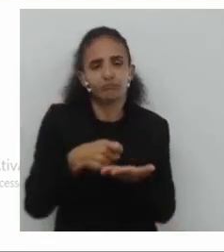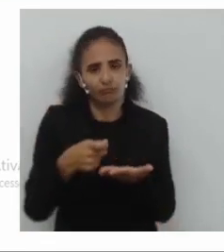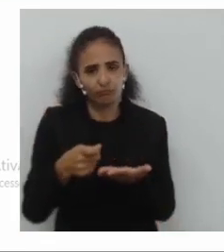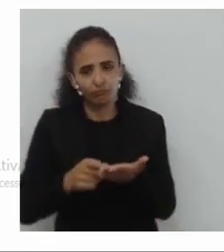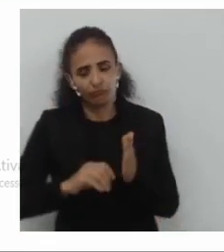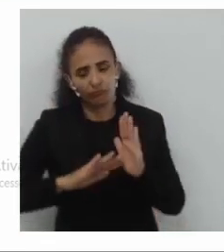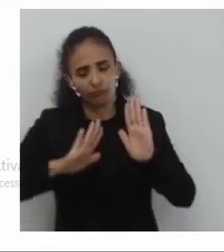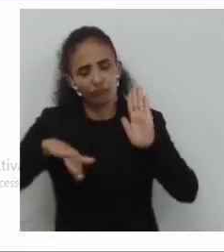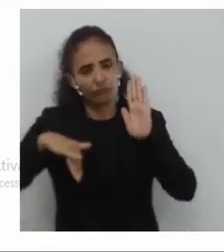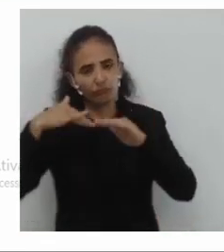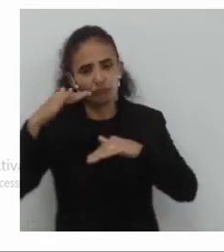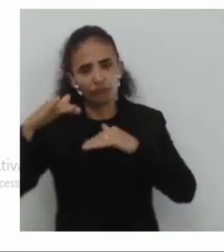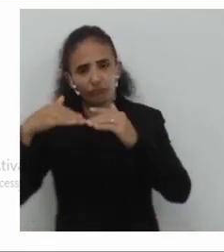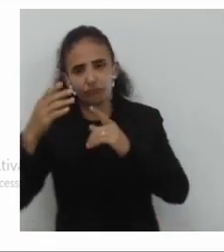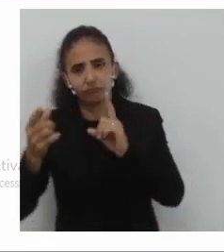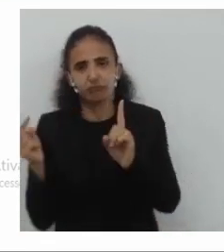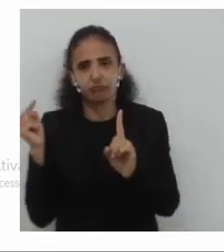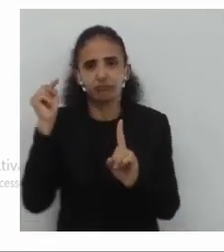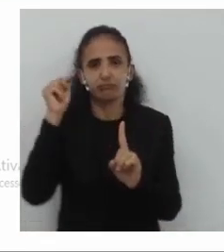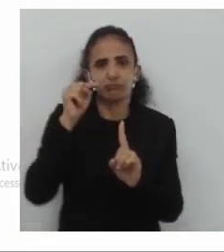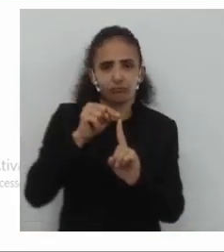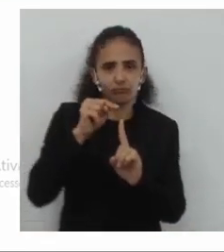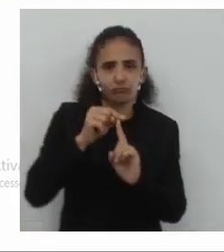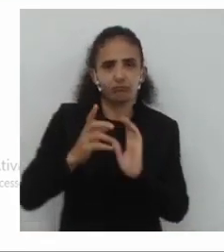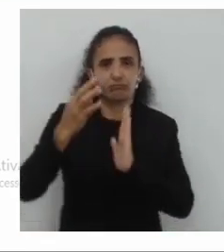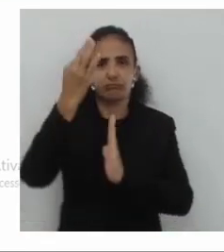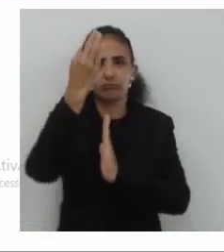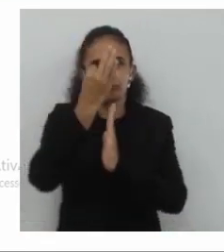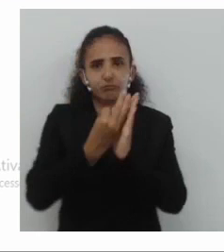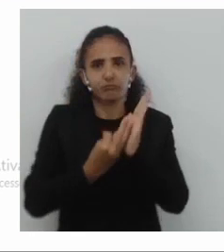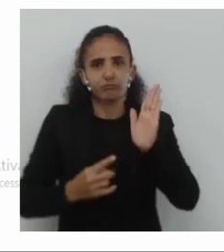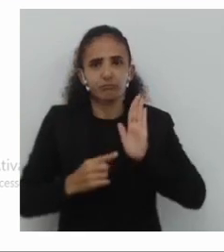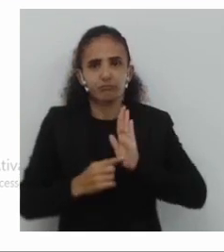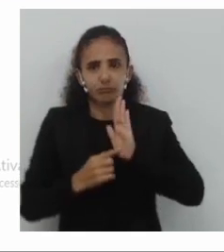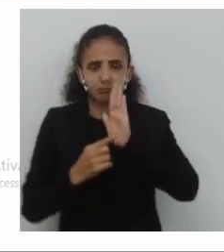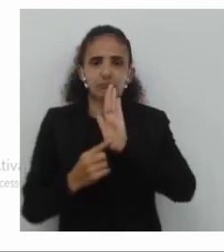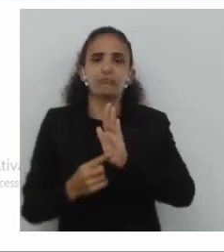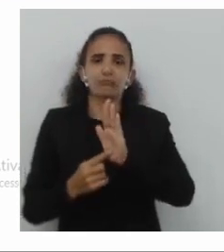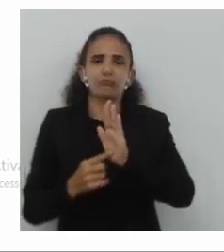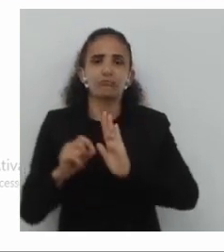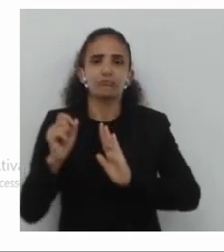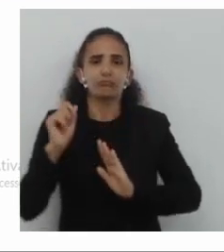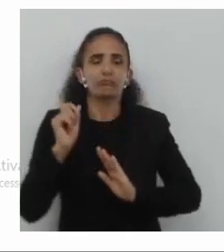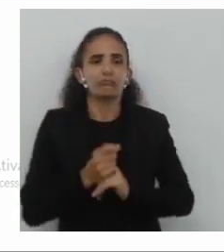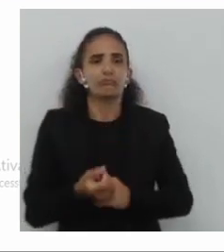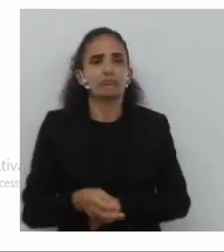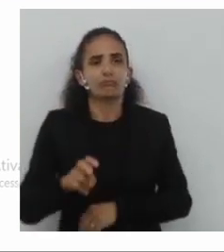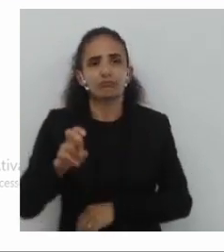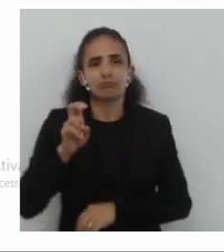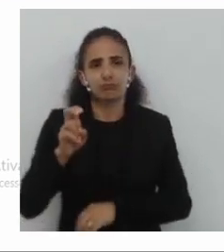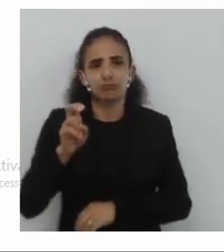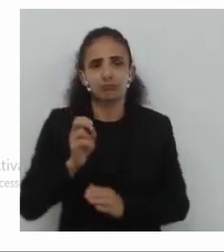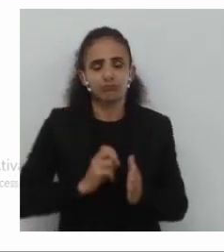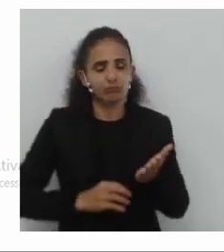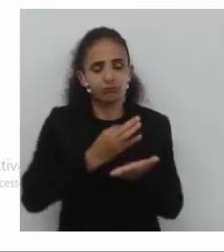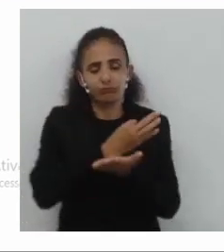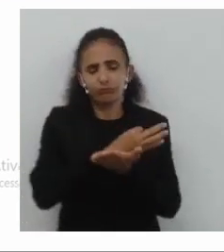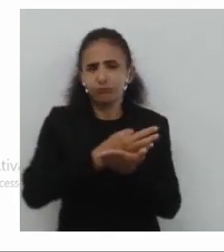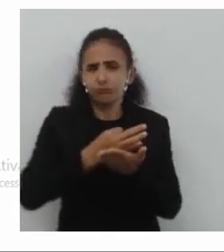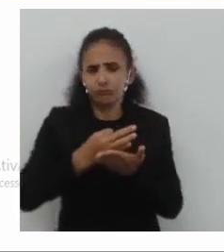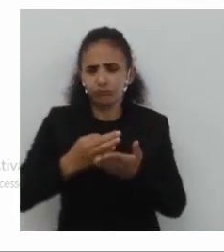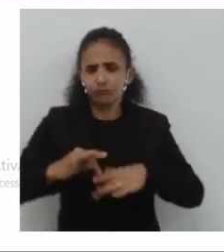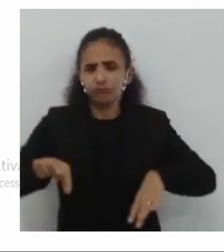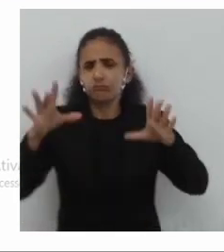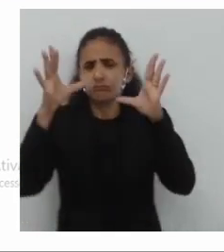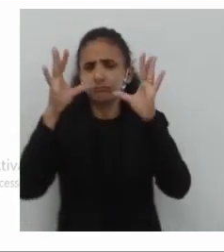de produção. É a intencionalidade. O texto traz uma intencionalidade. Quinto, o texto é produzido tendo